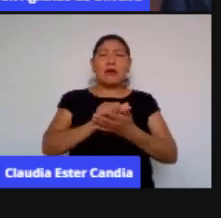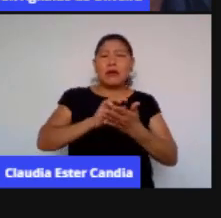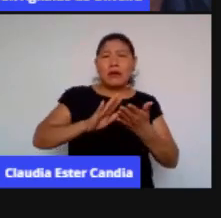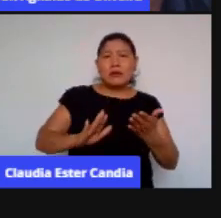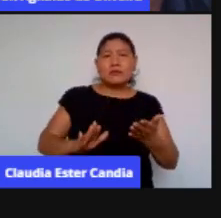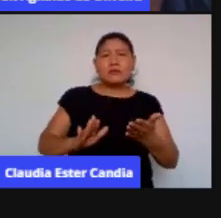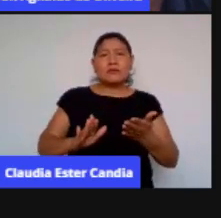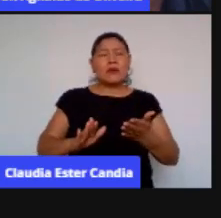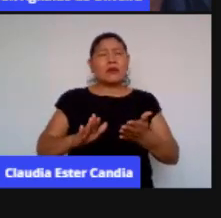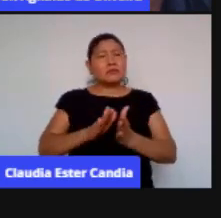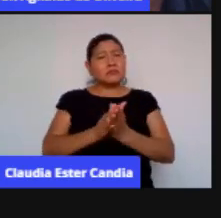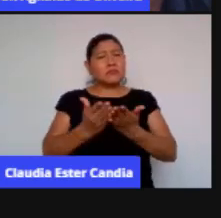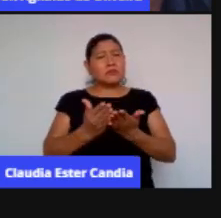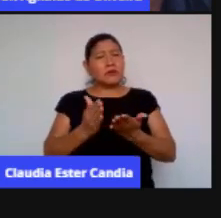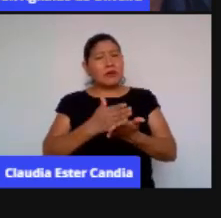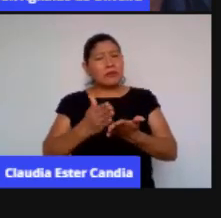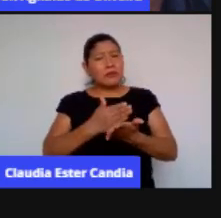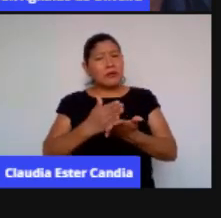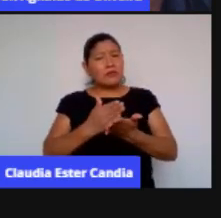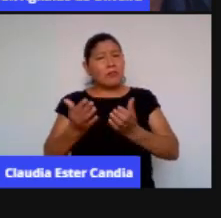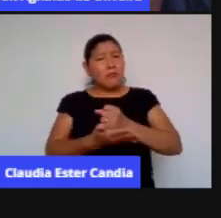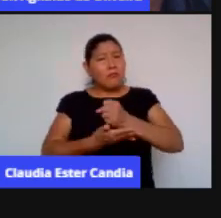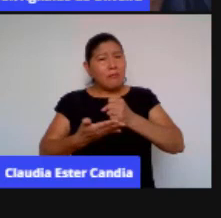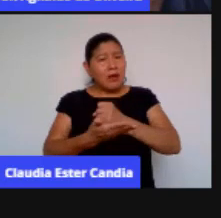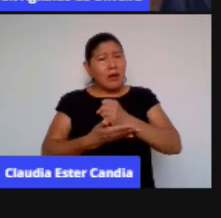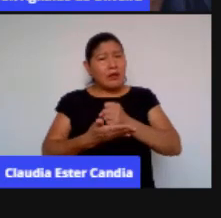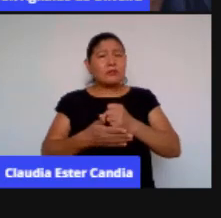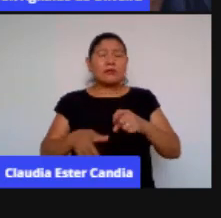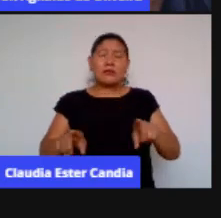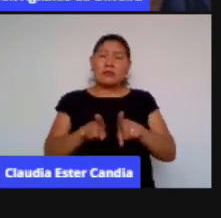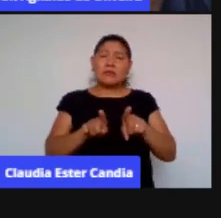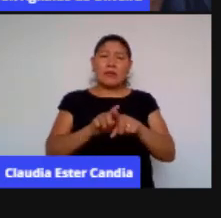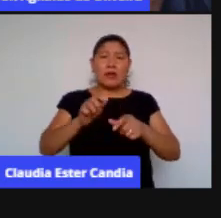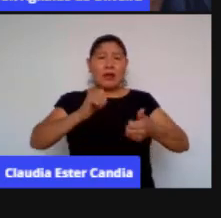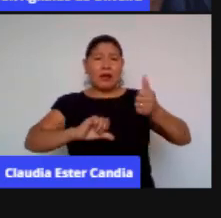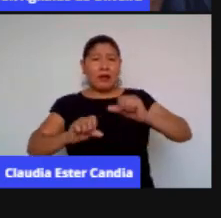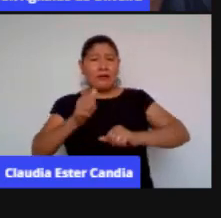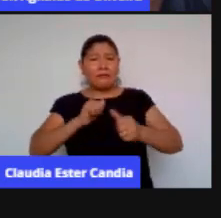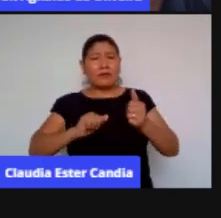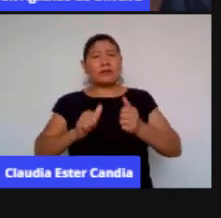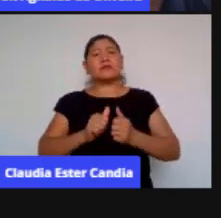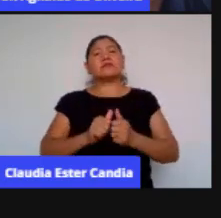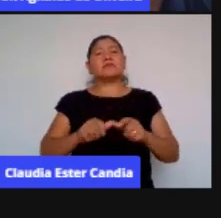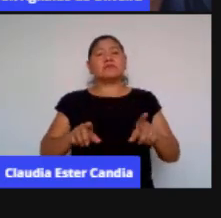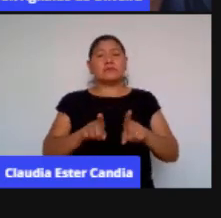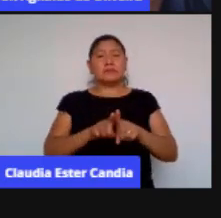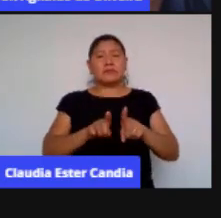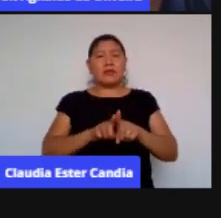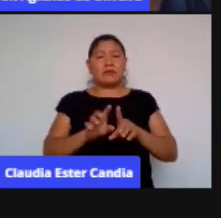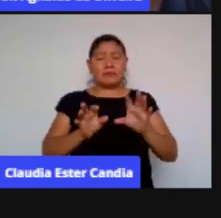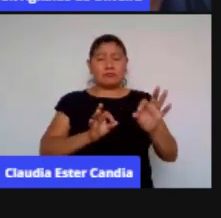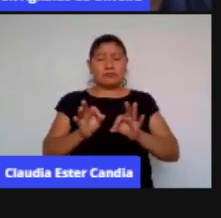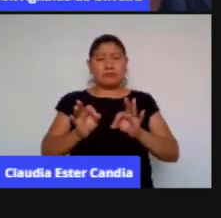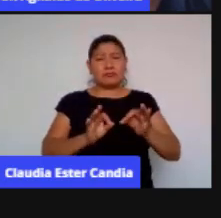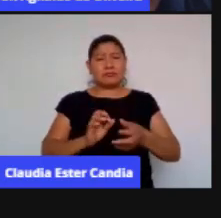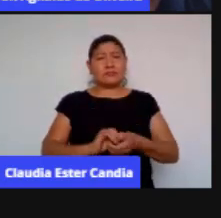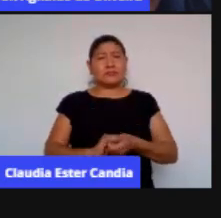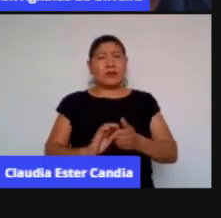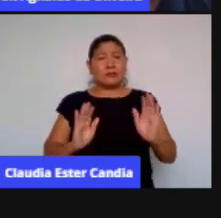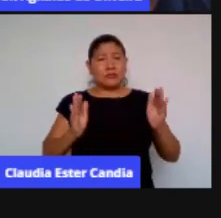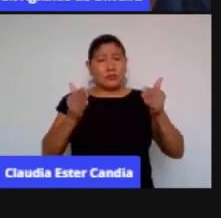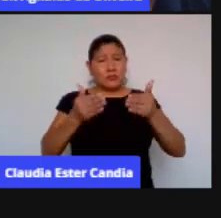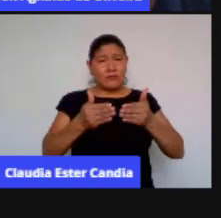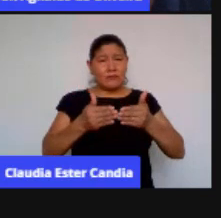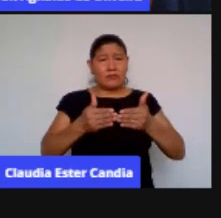caderno base quanto das avaliações diagnósticas, foram construídos, né? Seria isso. Sim, é bem